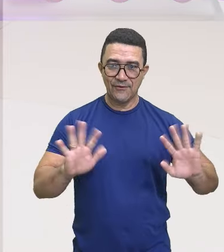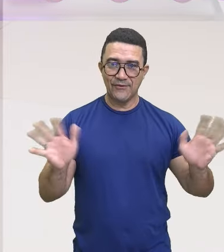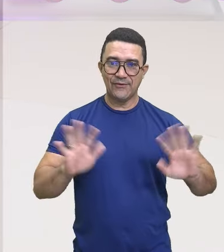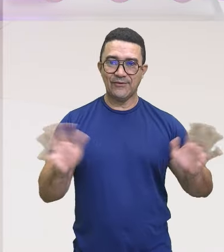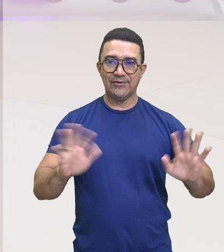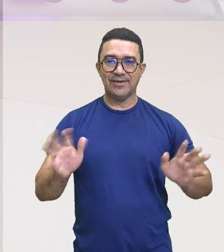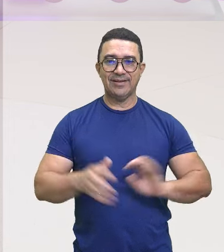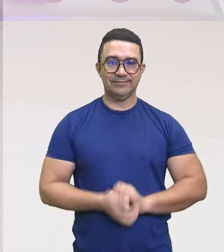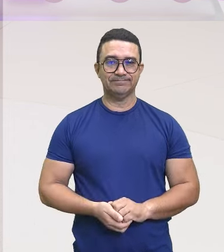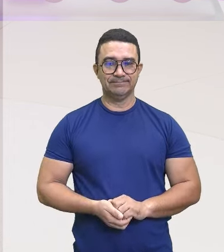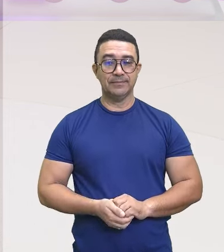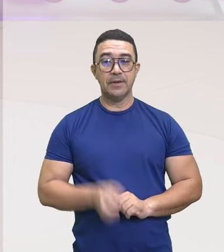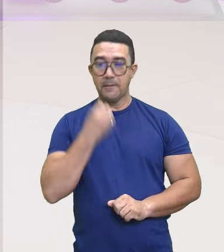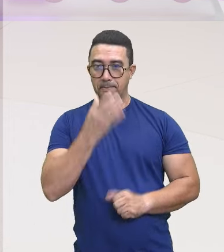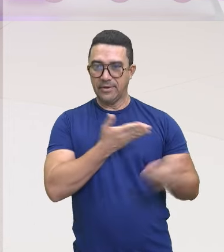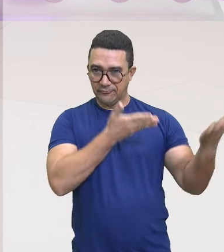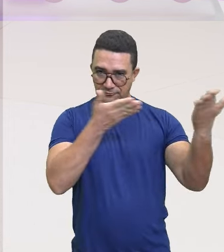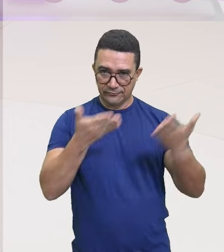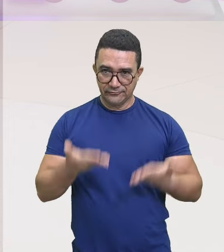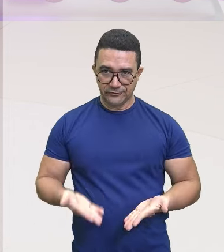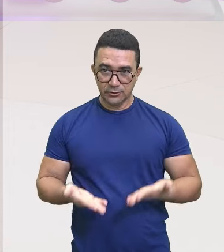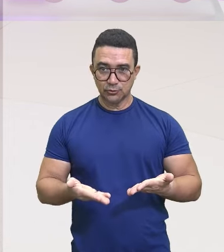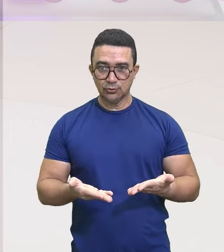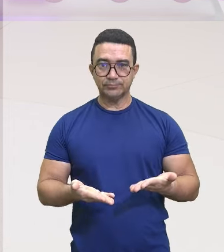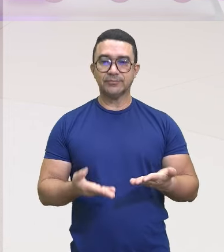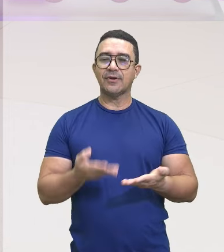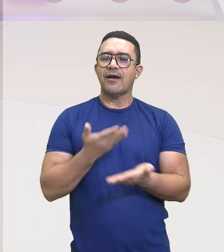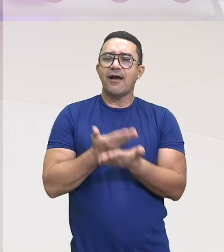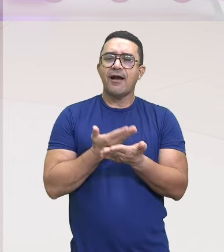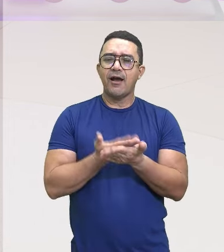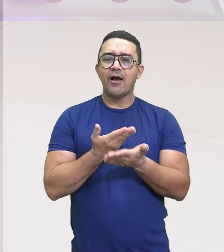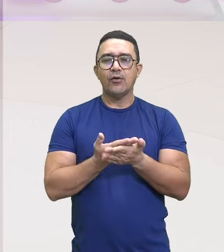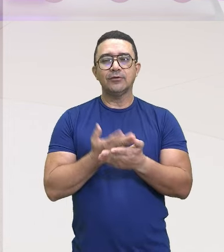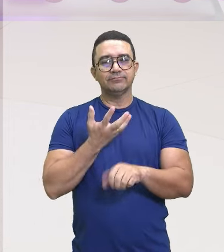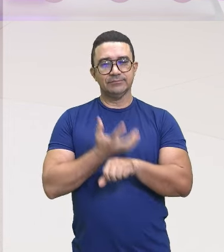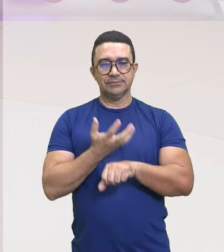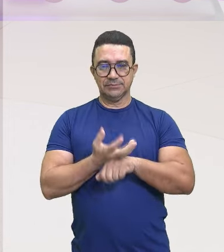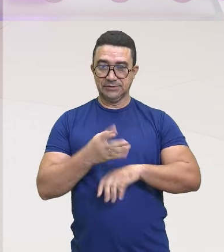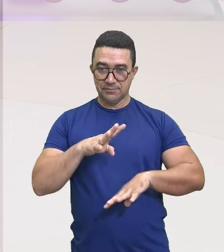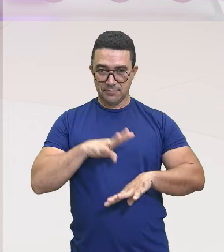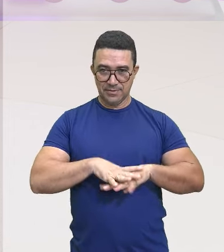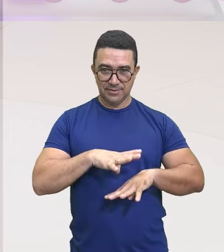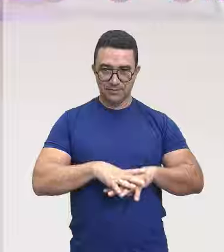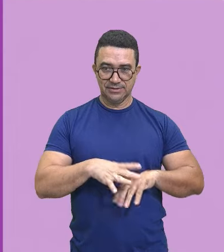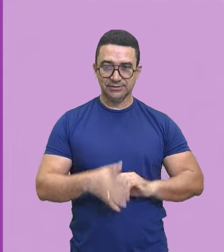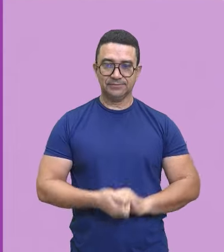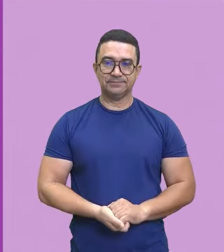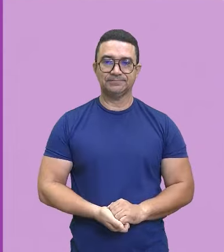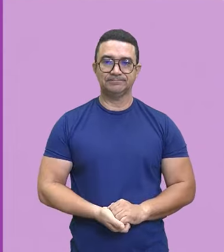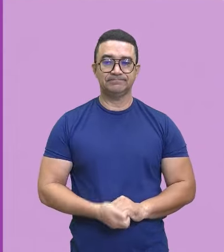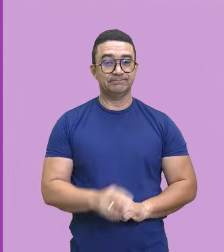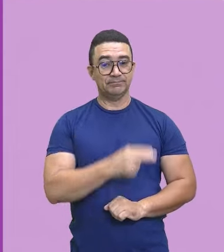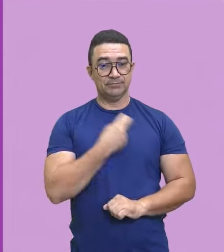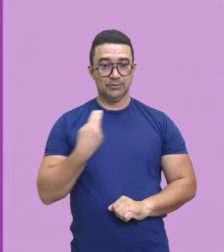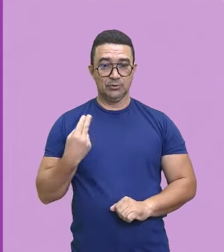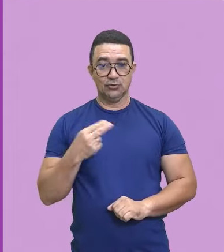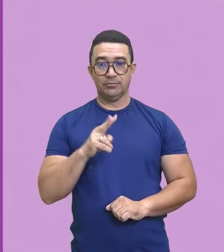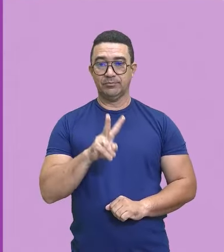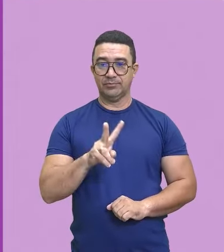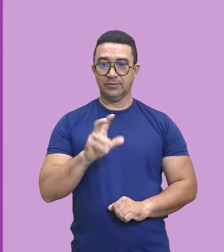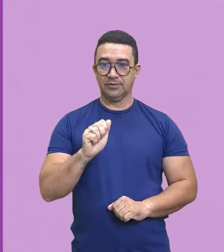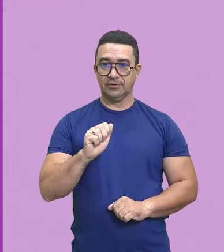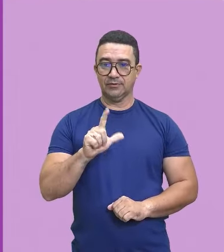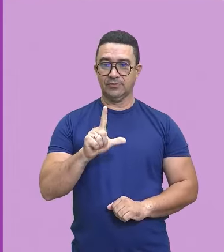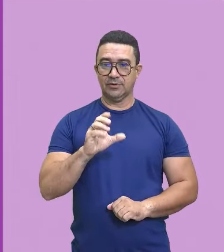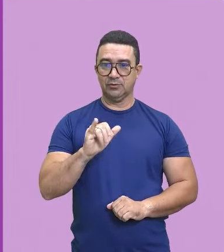Olá! Sejam muito bem-vindos a mais uma aula do componente de matemática. Eu sou a professora